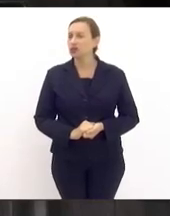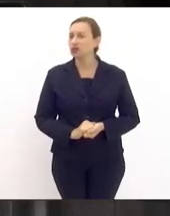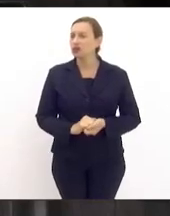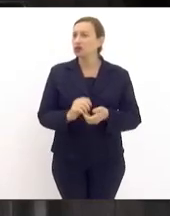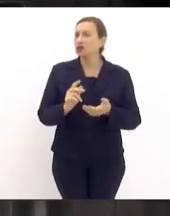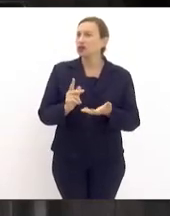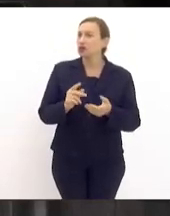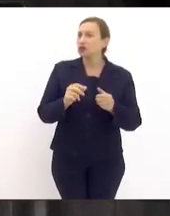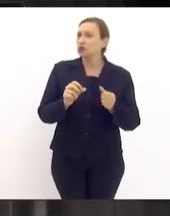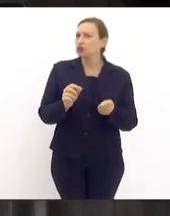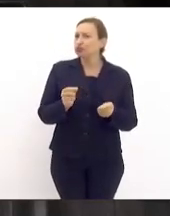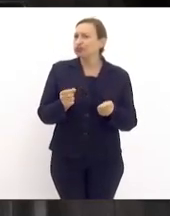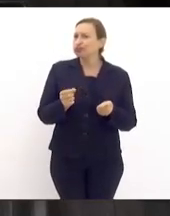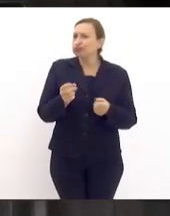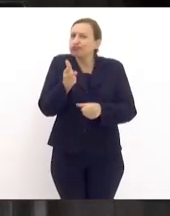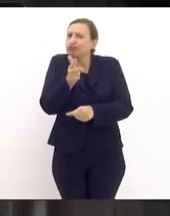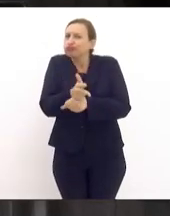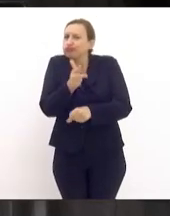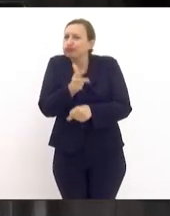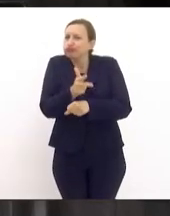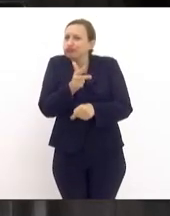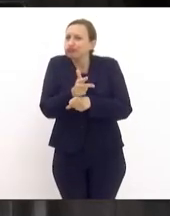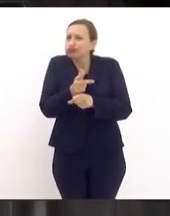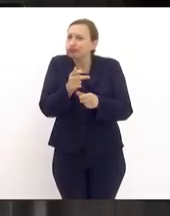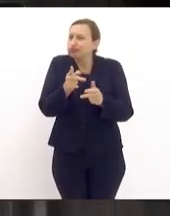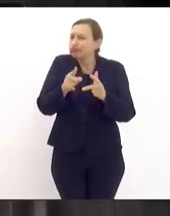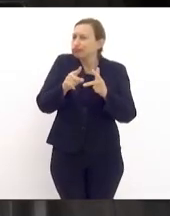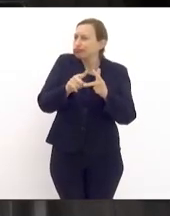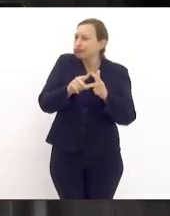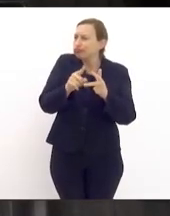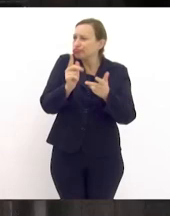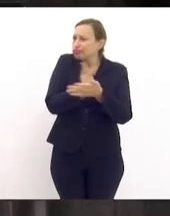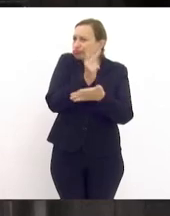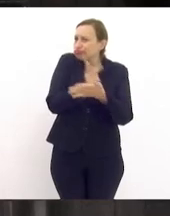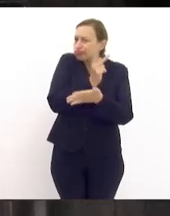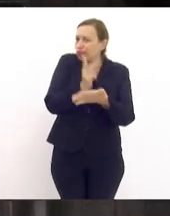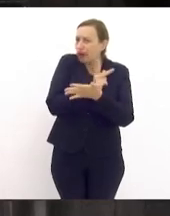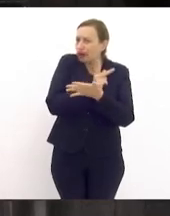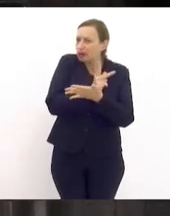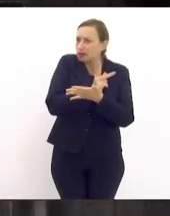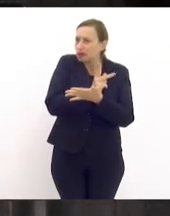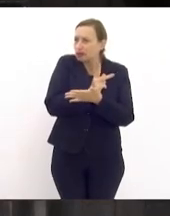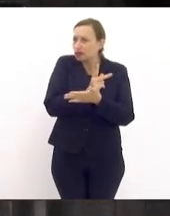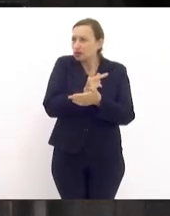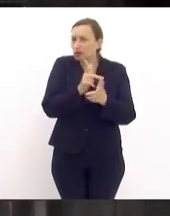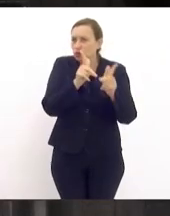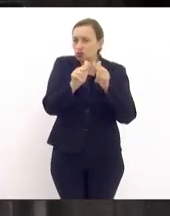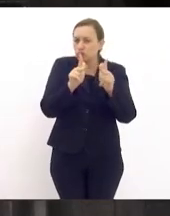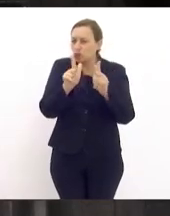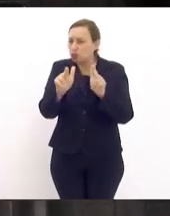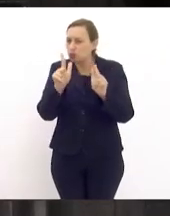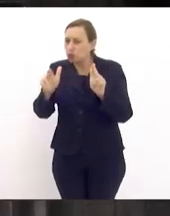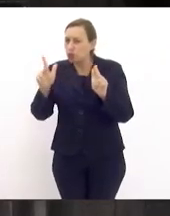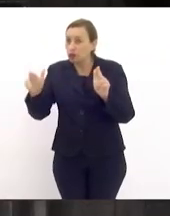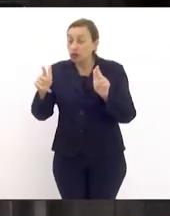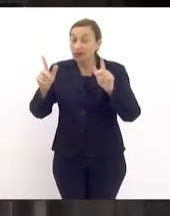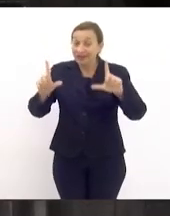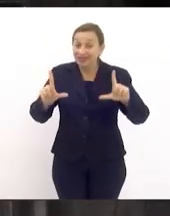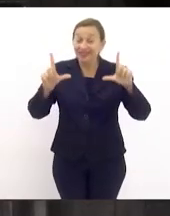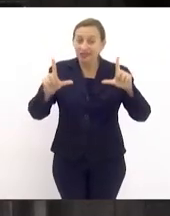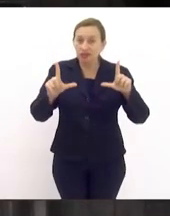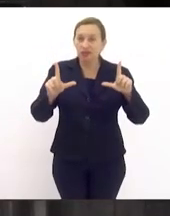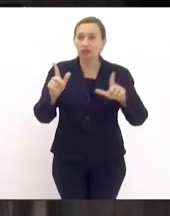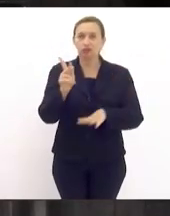distorcida, descontextualizada, e no meio dessa tensão, ele expõe essa professora